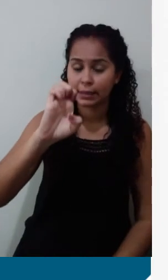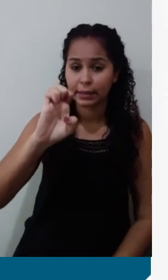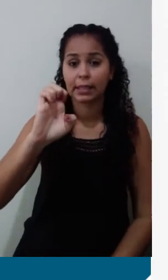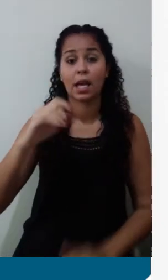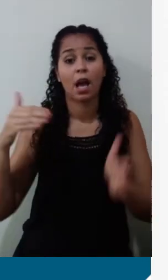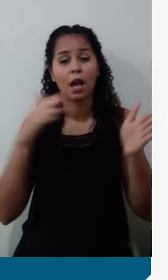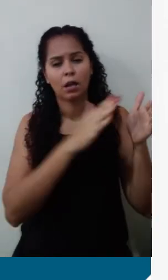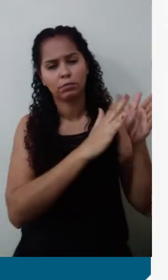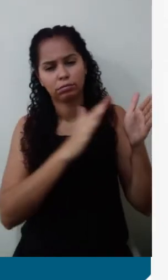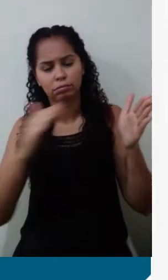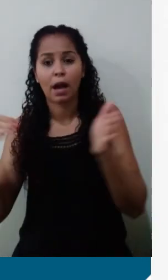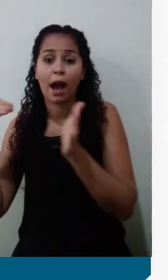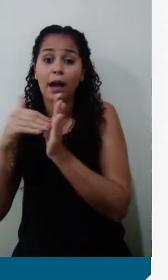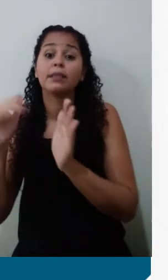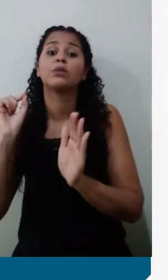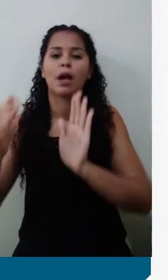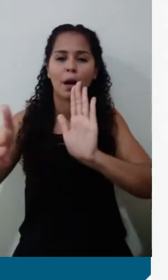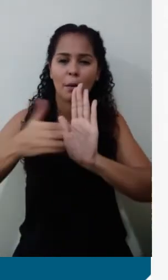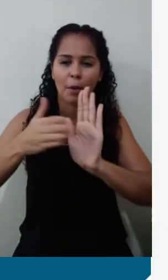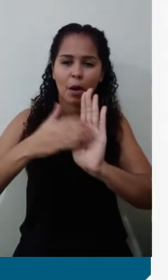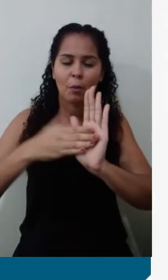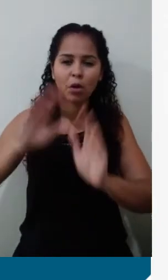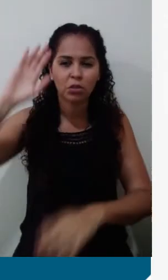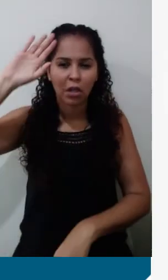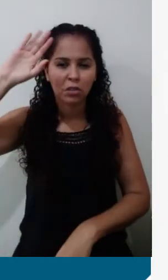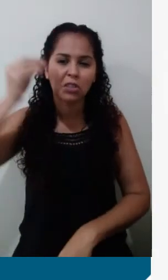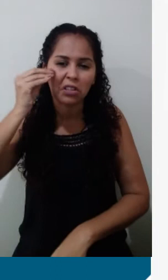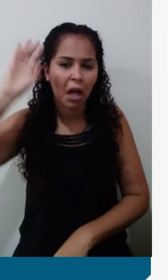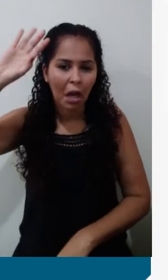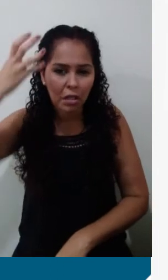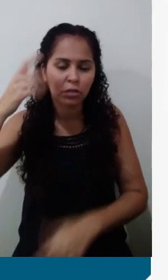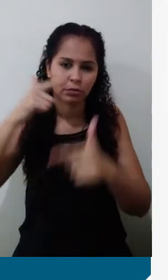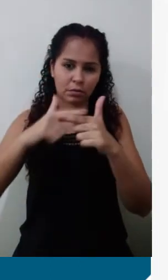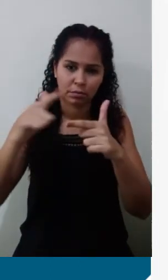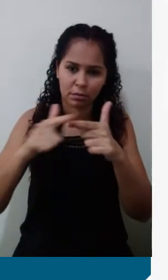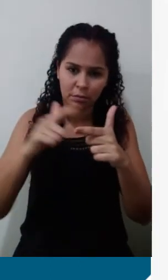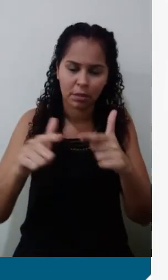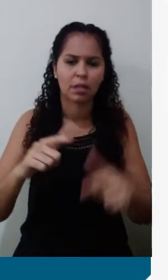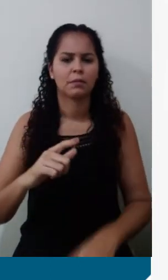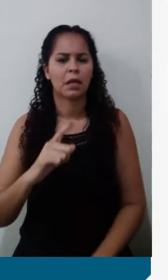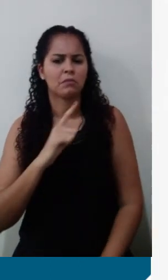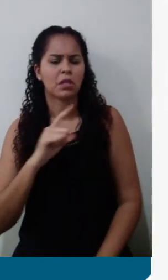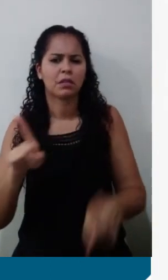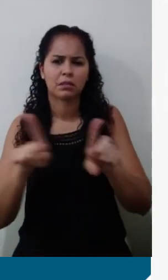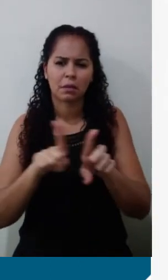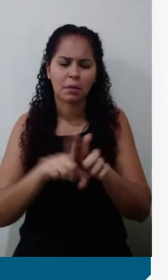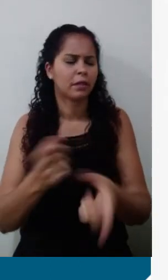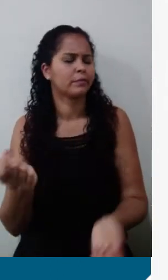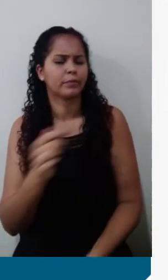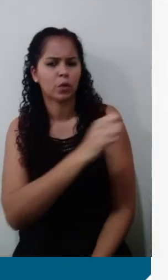até a proposta de intervenção, e se todos os argumentos passaram por um processo interpretativo,